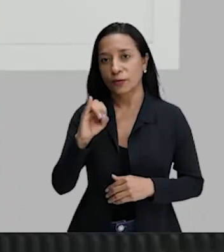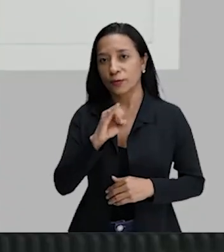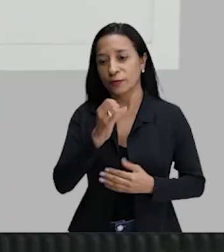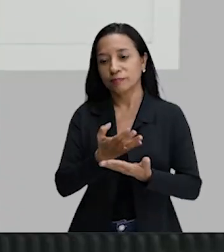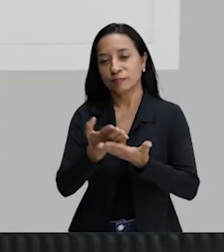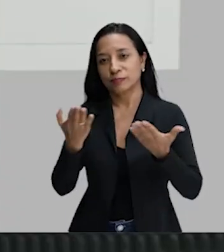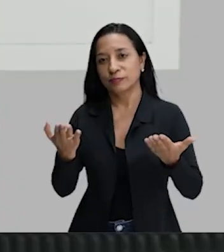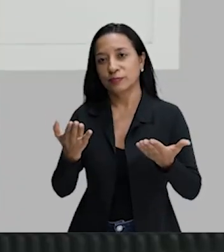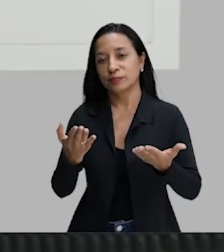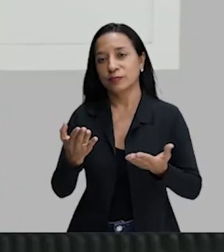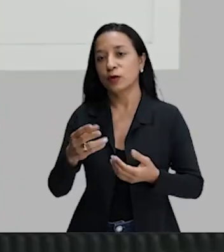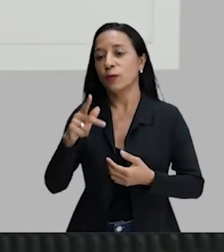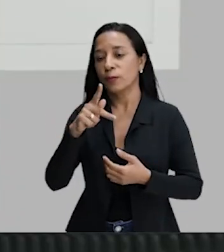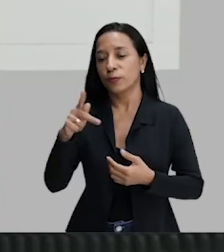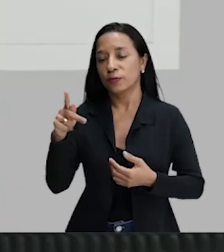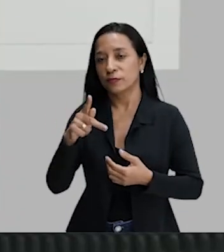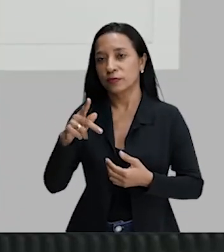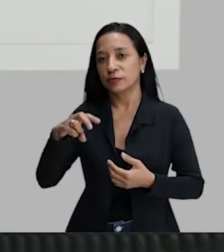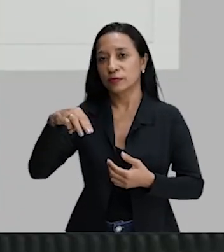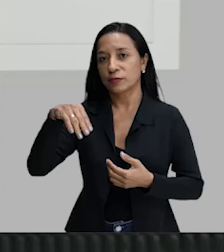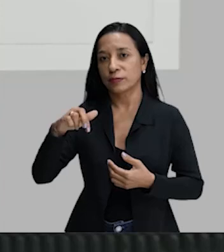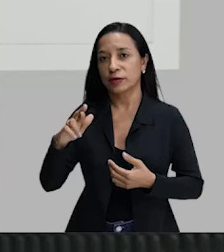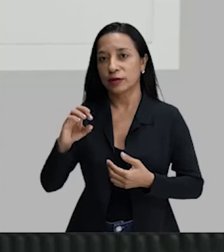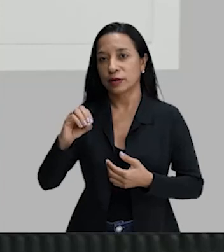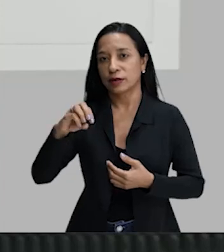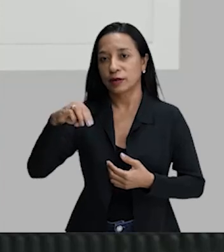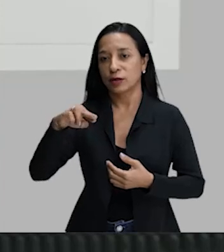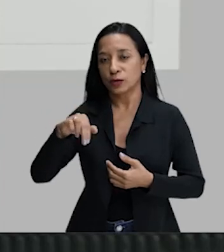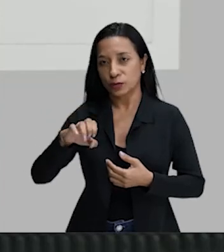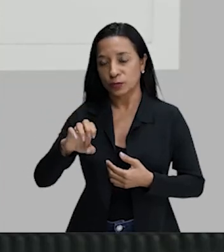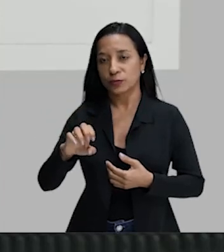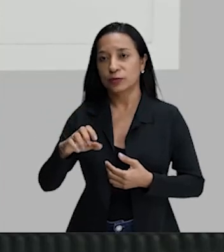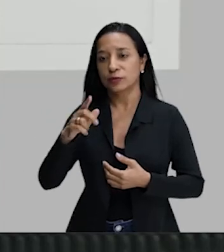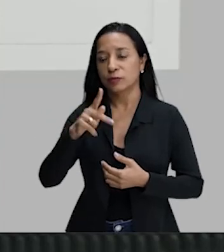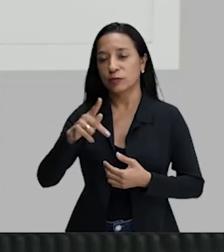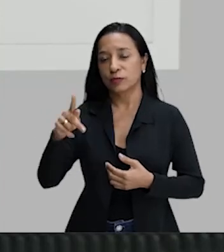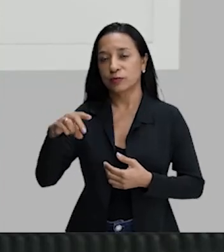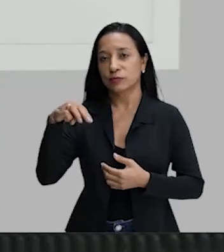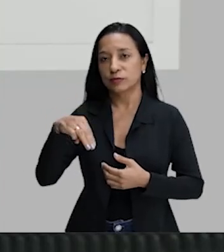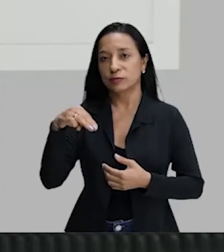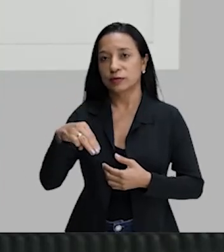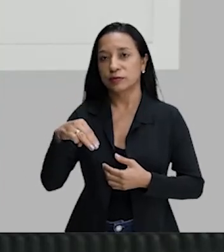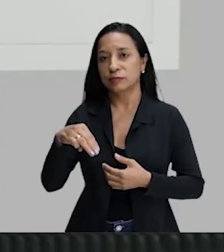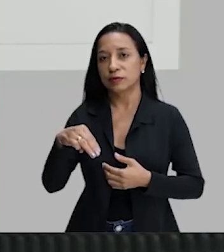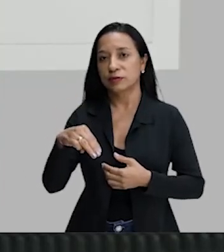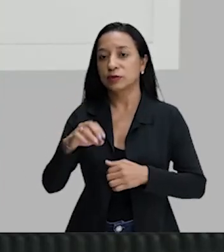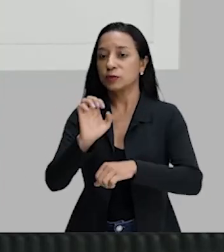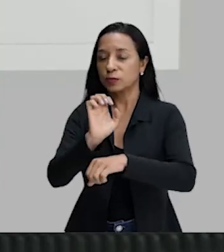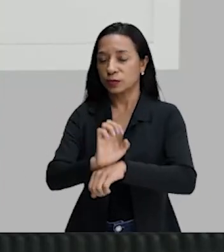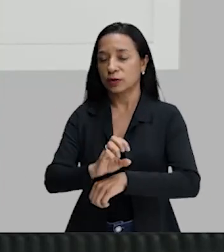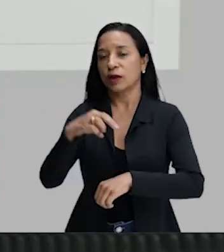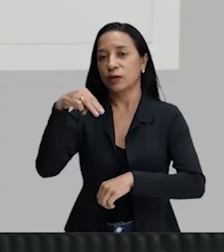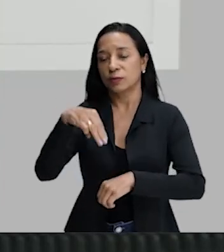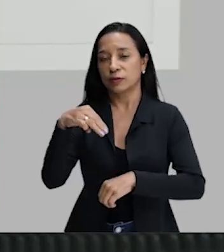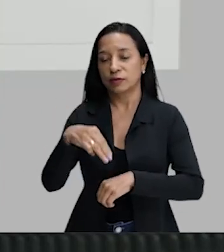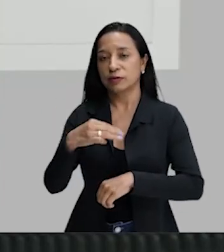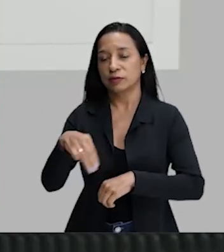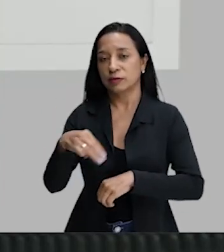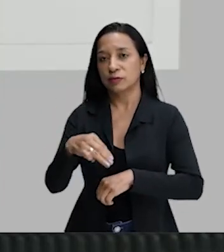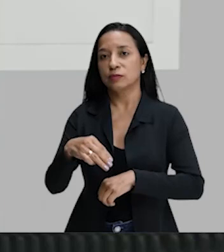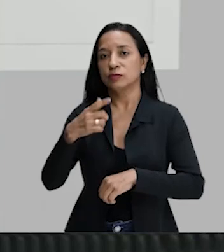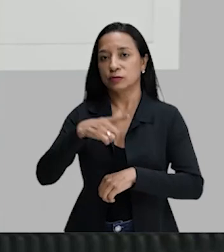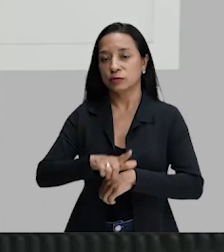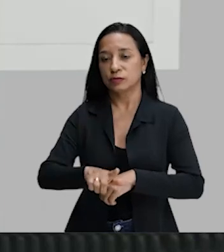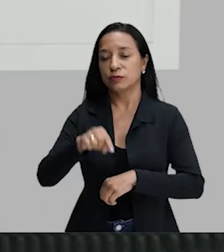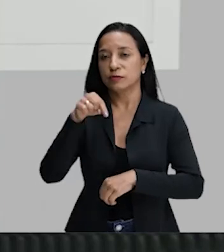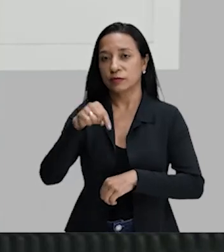pessoal, aqui é o professor Maroni Beck, meu professor de matemática da Rede Estadual de Ensino do Maranhão, mais uma vez aqui com vocês na TV